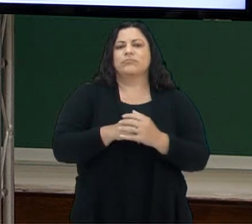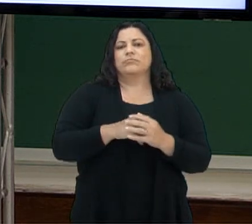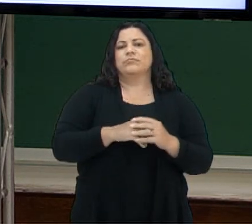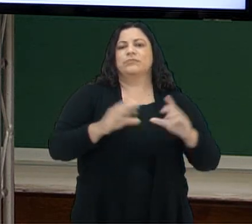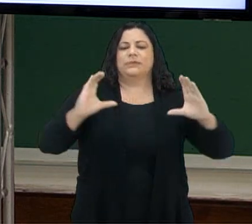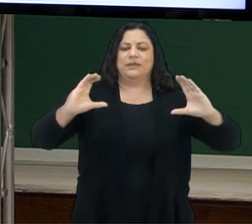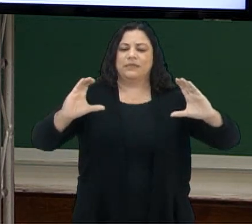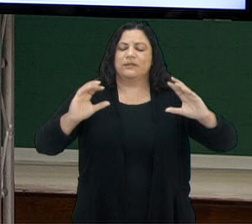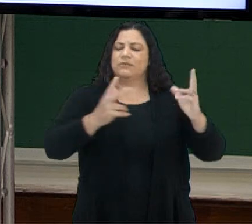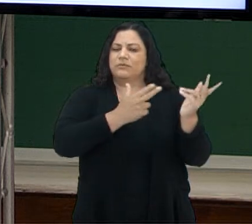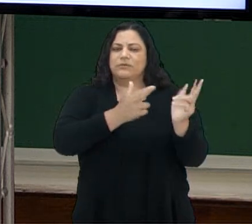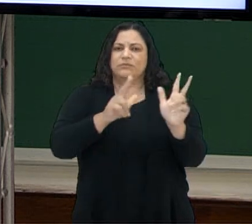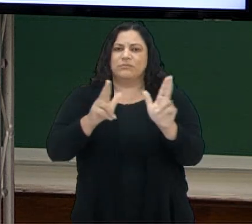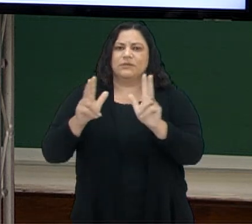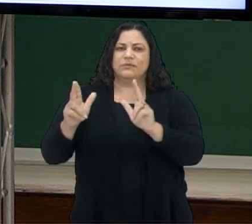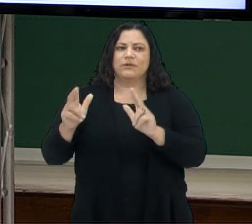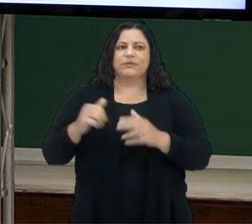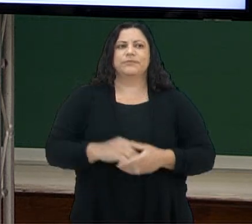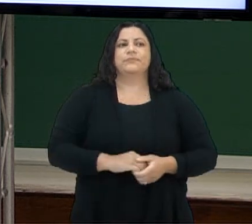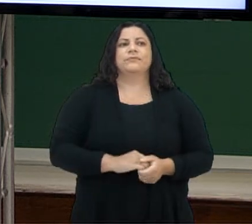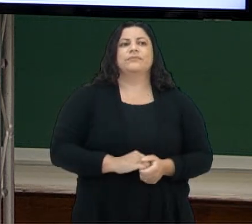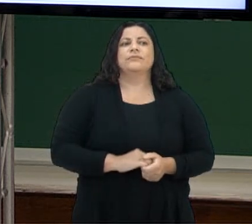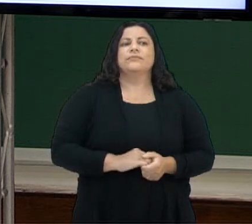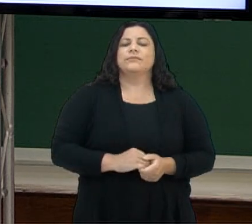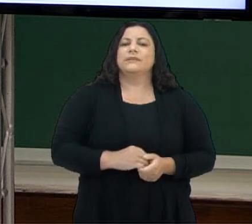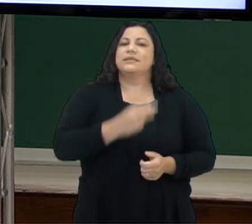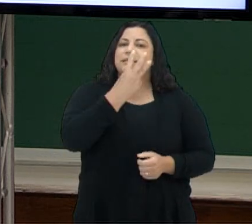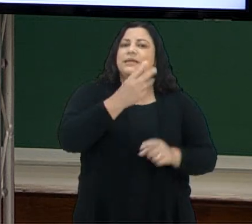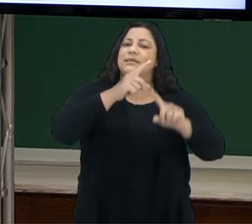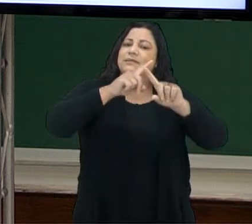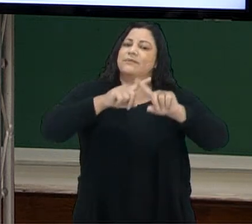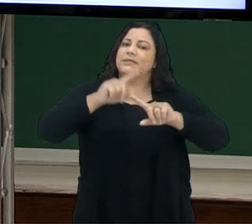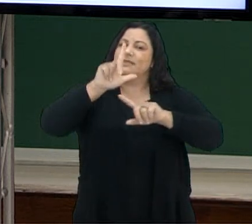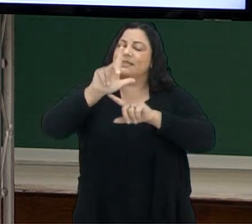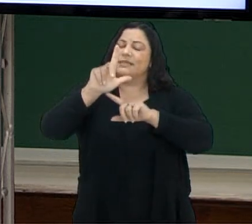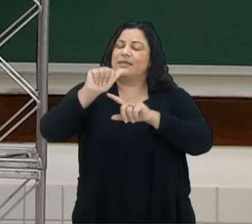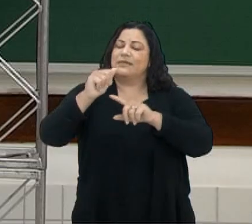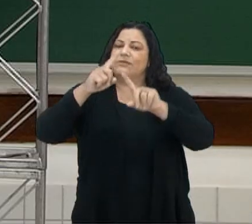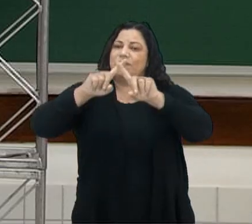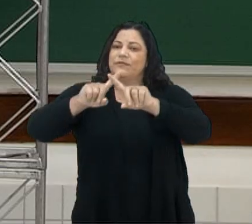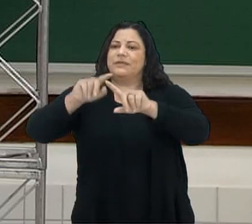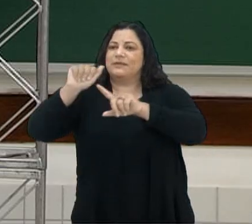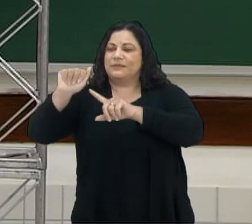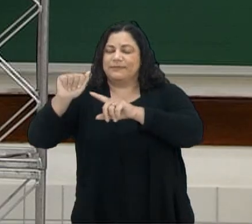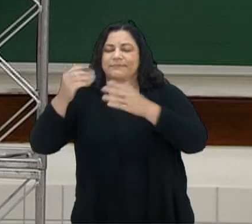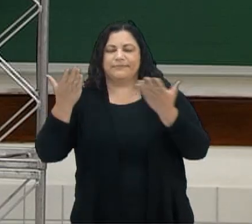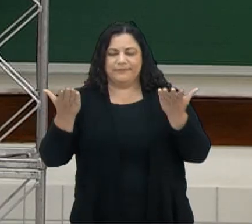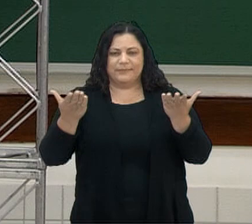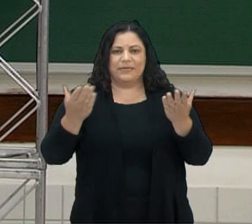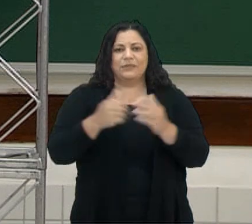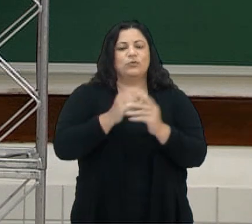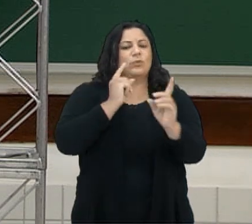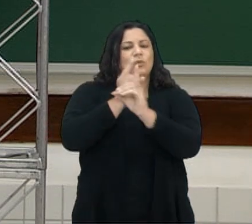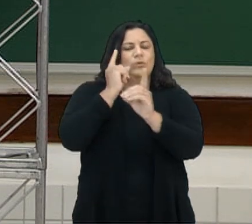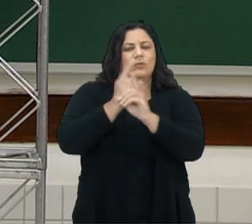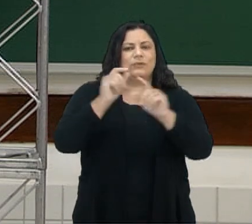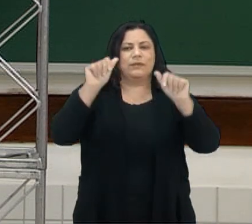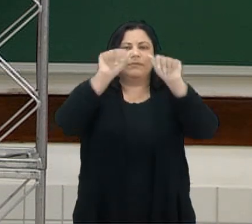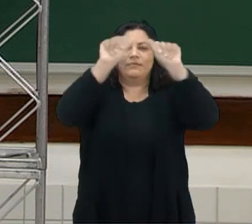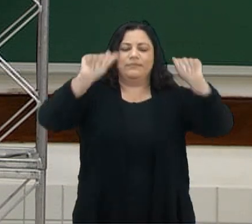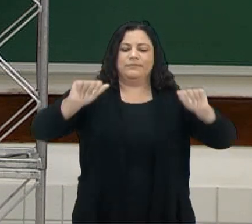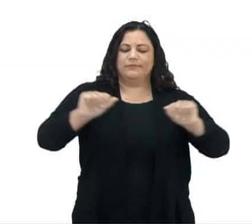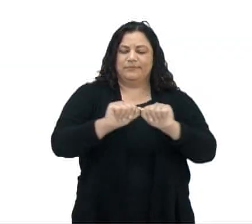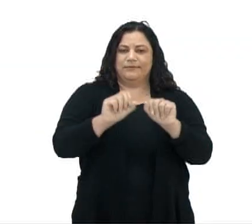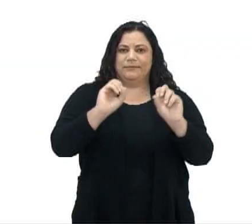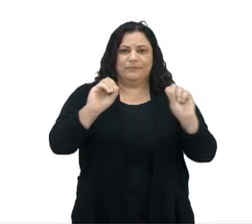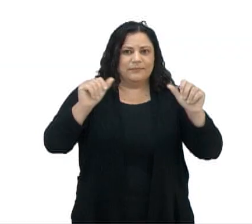que eu usei anteriormente. 3 vezes o lado vezes o apótema. É só encontrar, então, o tamanho da área do hexágono, beleza?